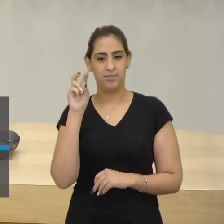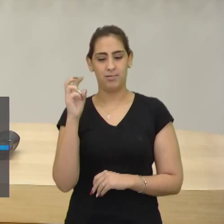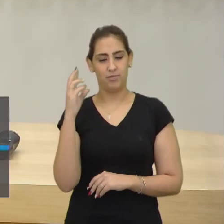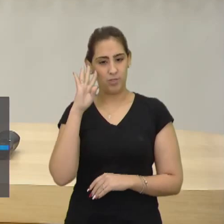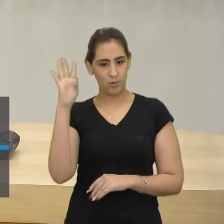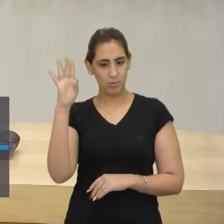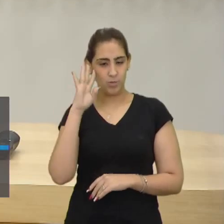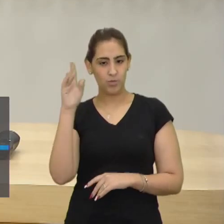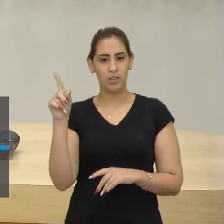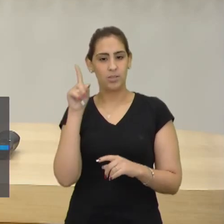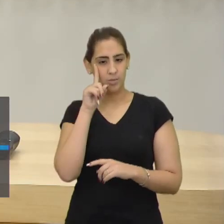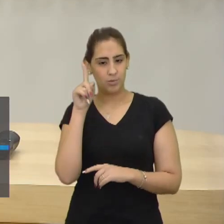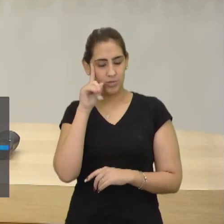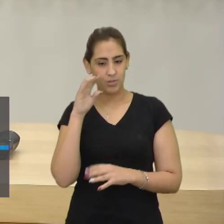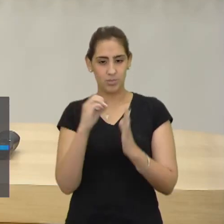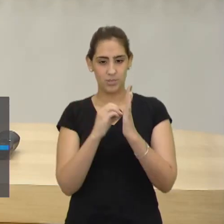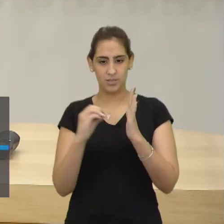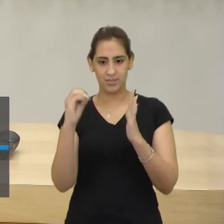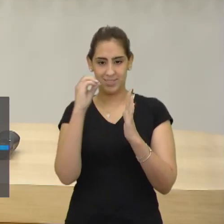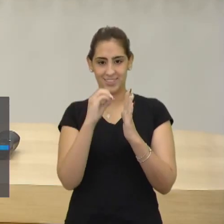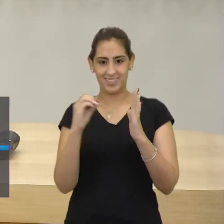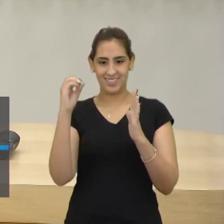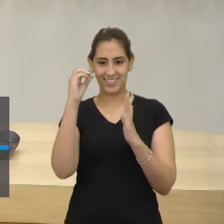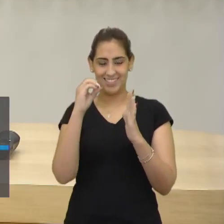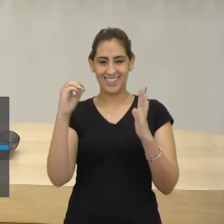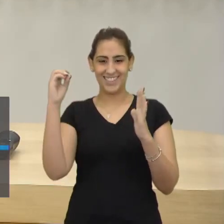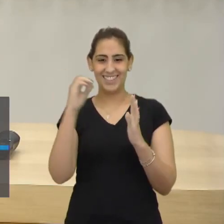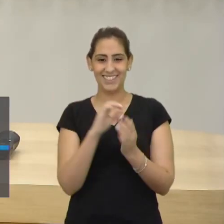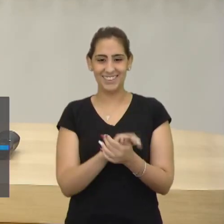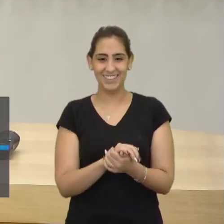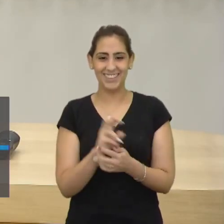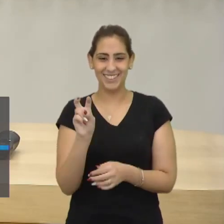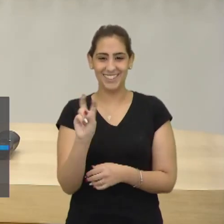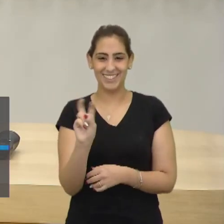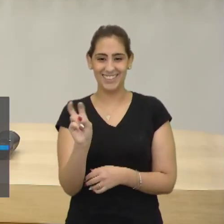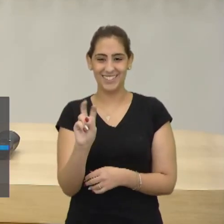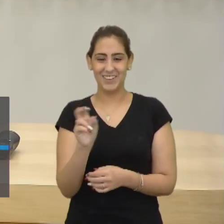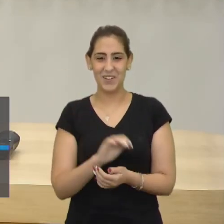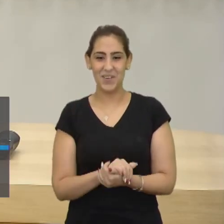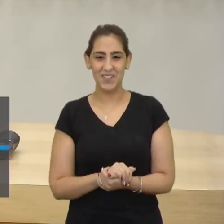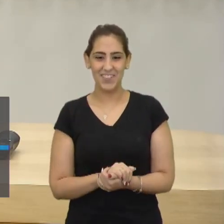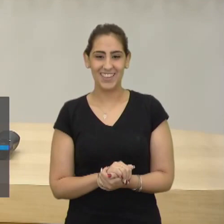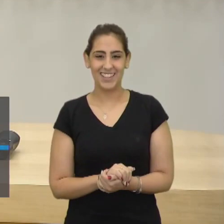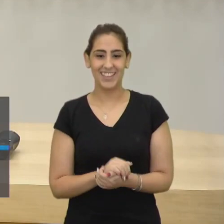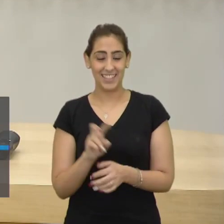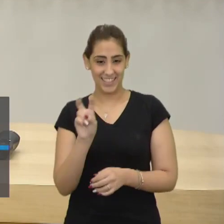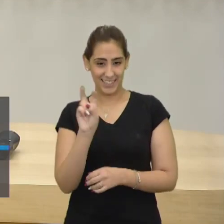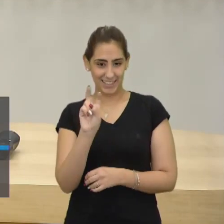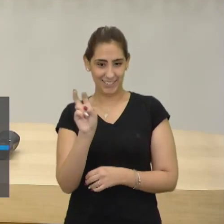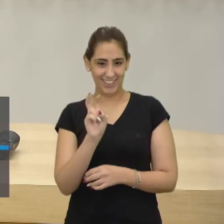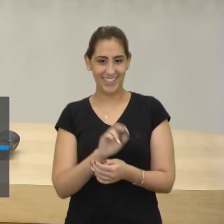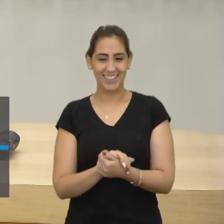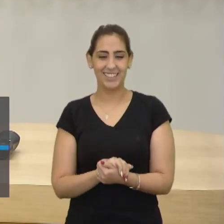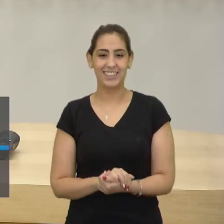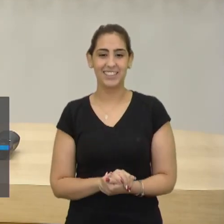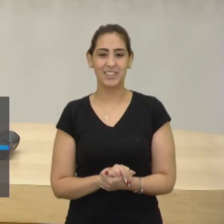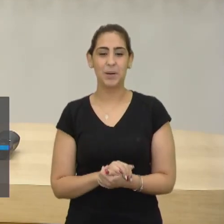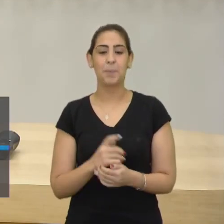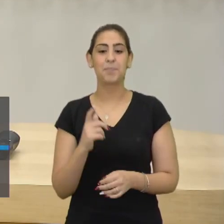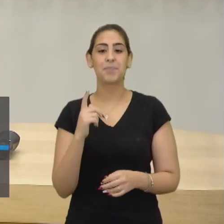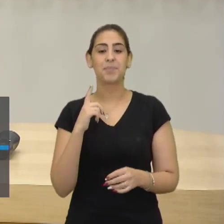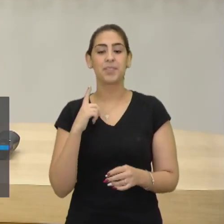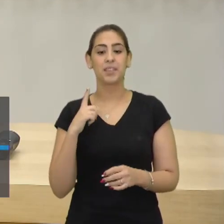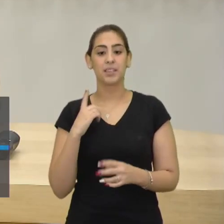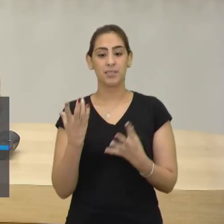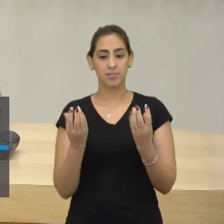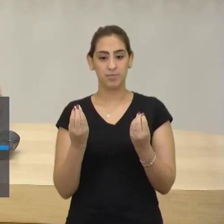de Mídias de São Paulo. Hoje, gente, a gente vai falar sobre um tema que me encanta tanto, e eu tenho certeza que